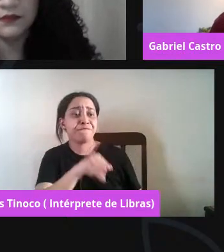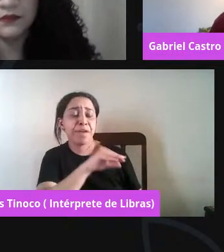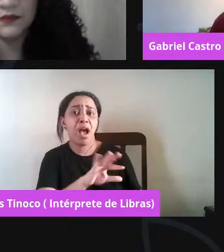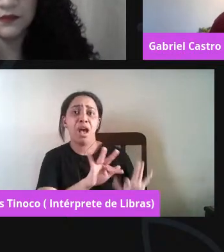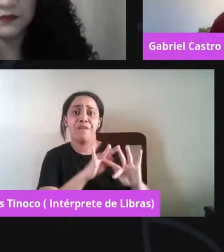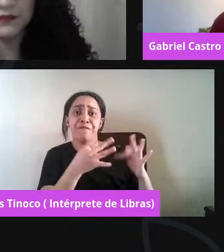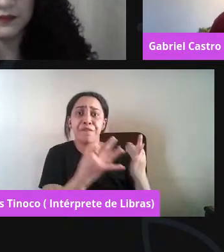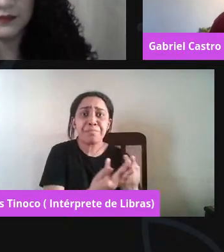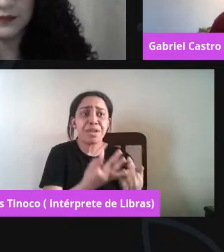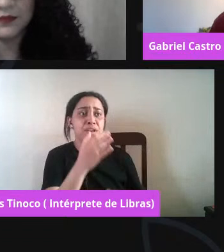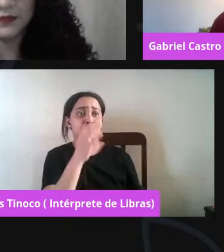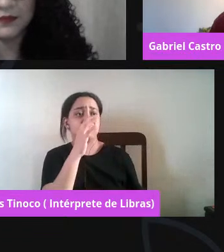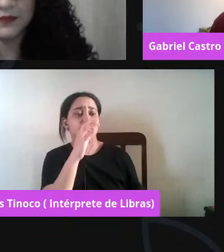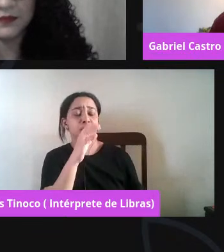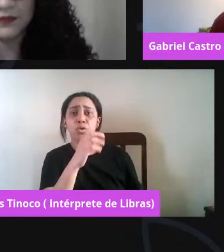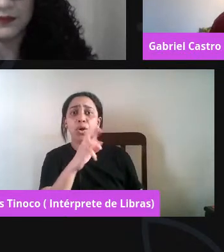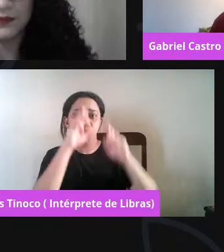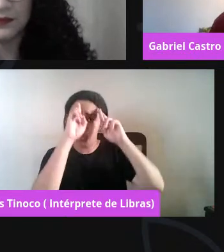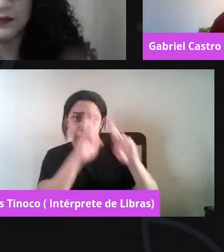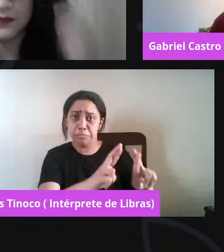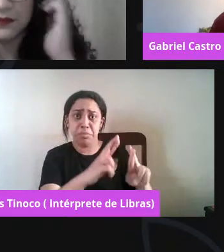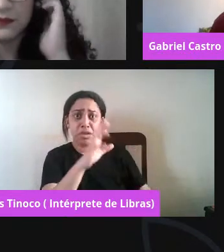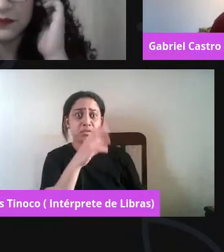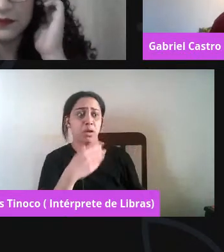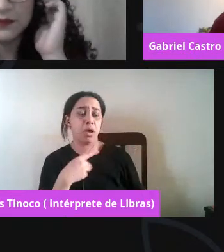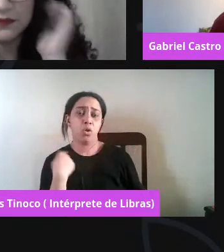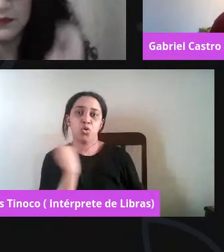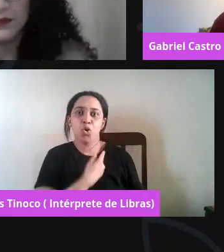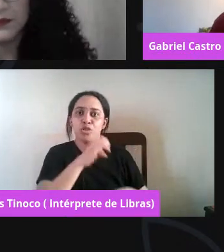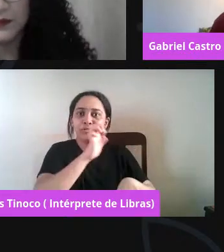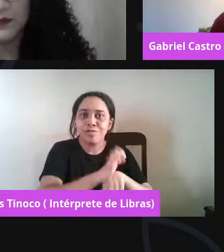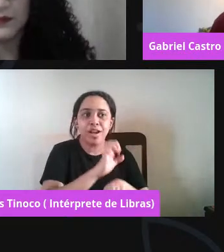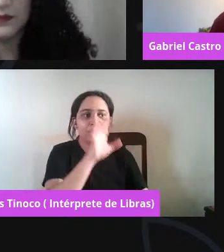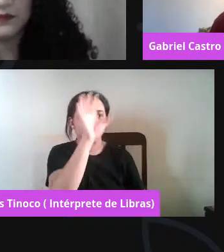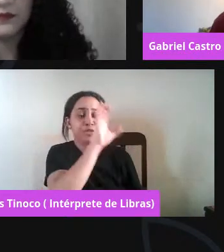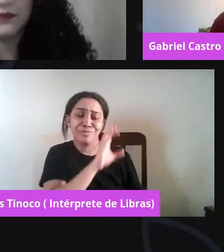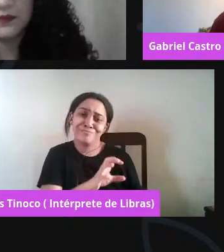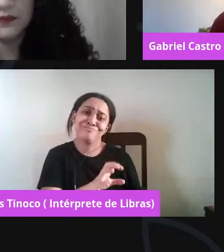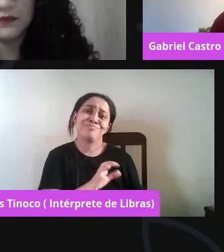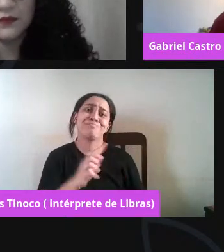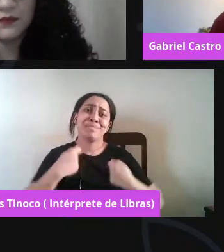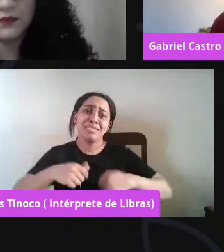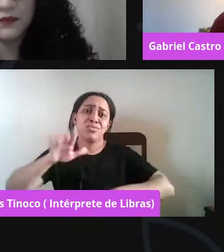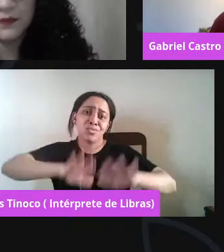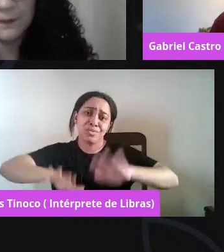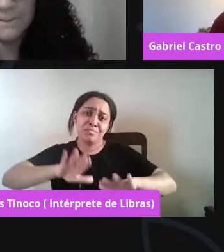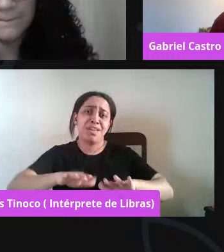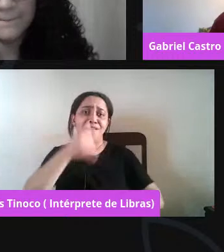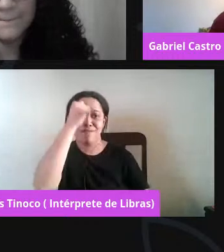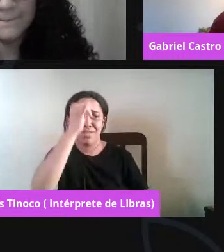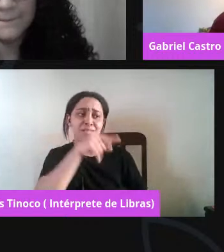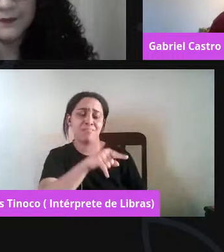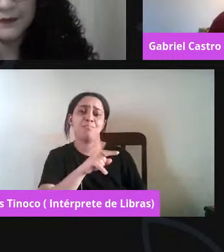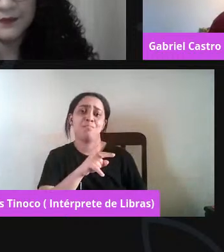região. Isso é uma coisa que a gente tem que ter muito cuidado para que isso não aconteça totalmente. Certo?